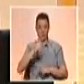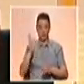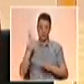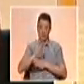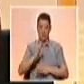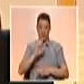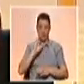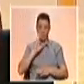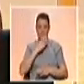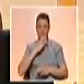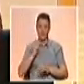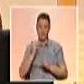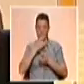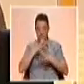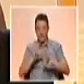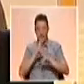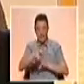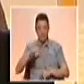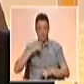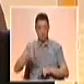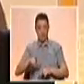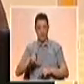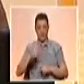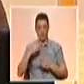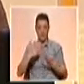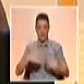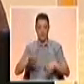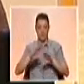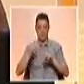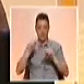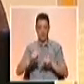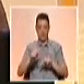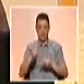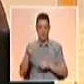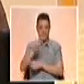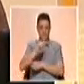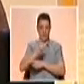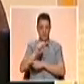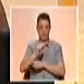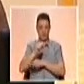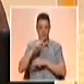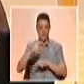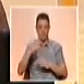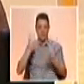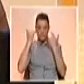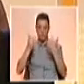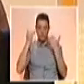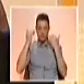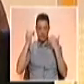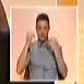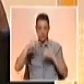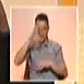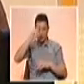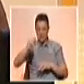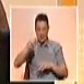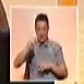deixa entrar em Portugal. E, por acaso, não por mero acaso, aqui o mês passado saiu mais uma notícia de que o Ministério da